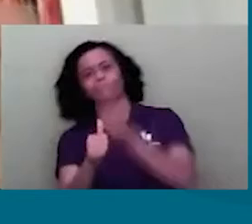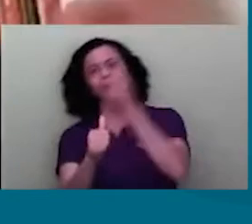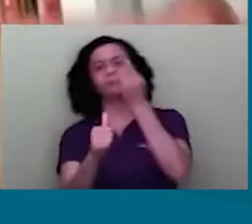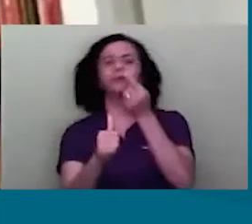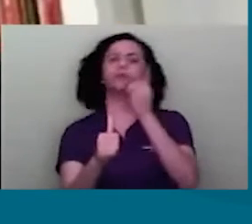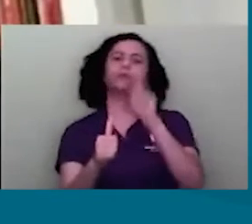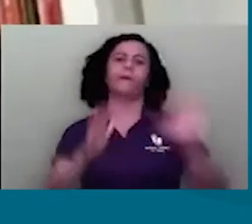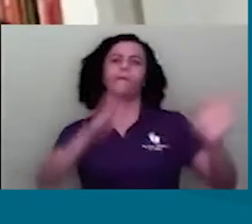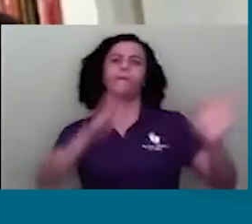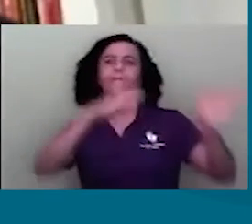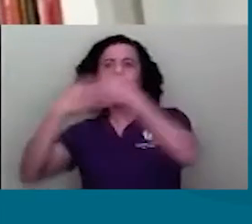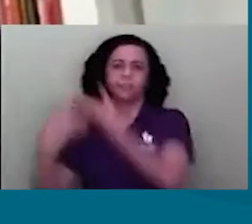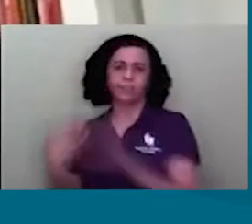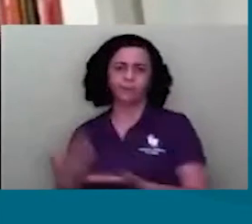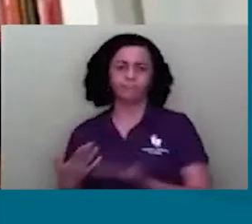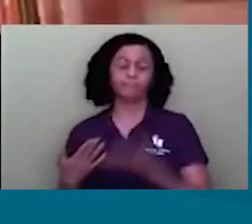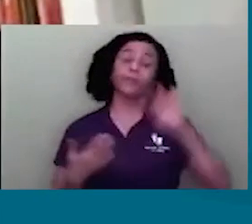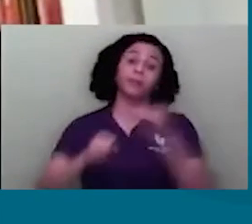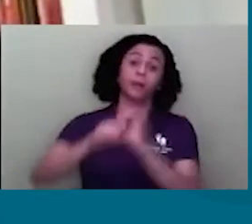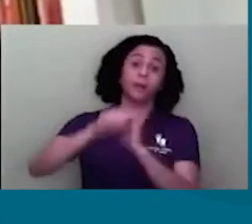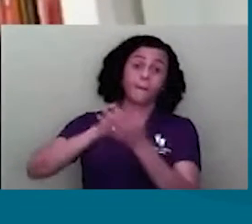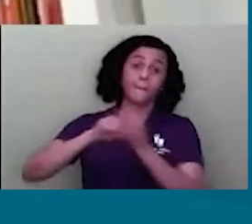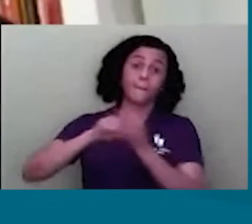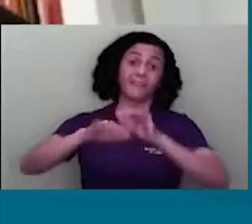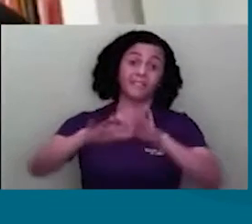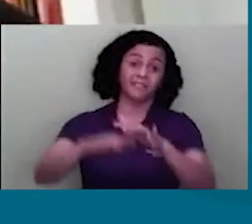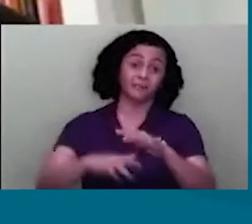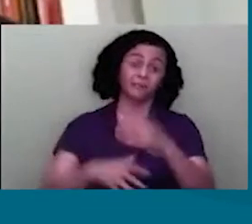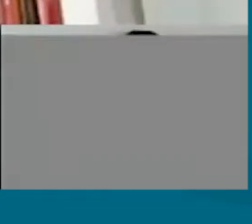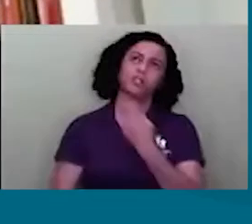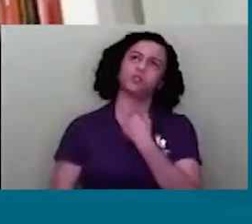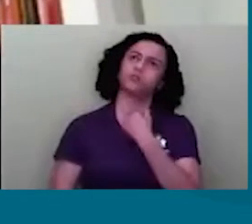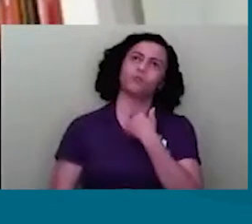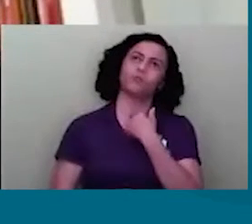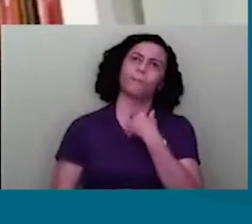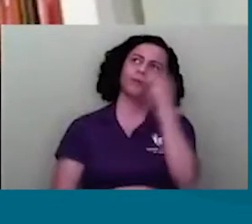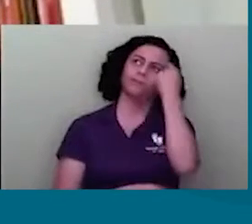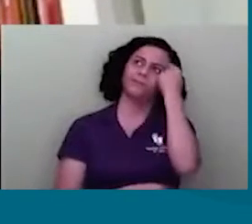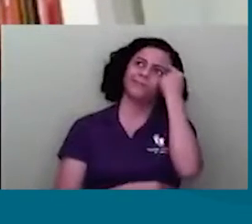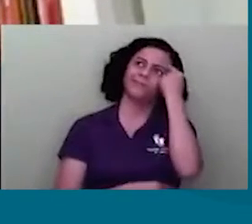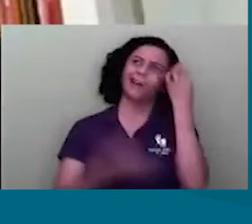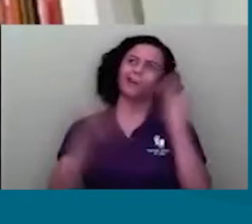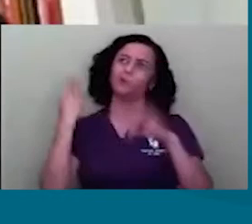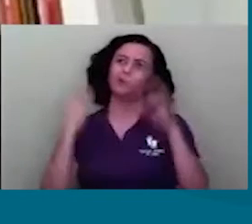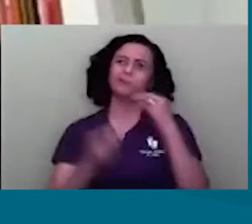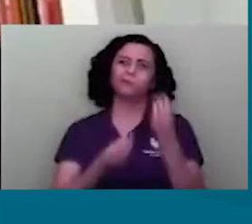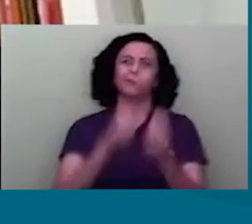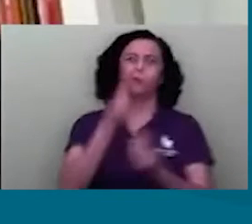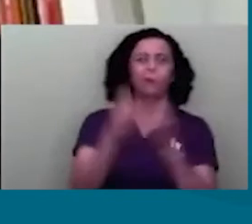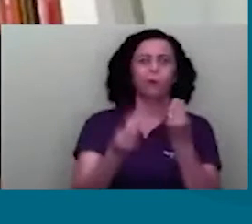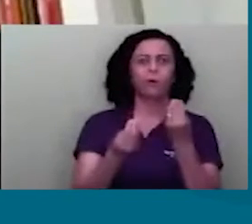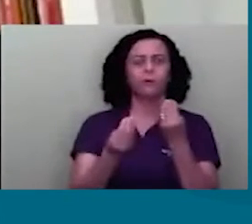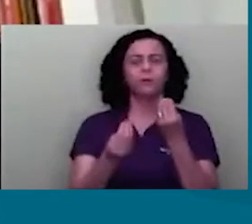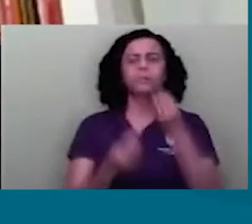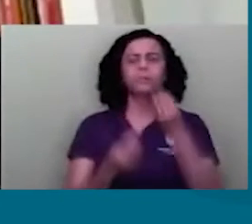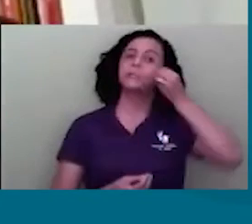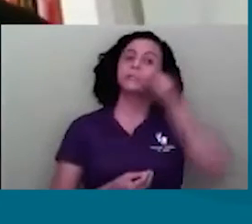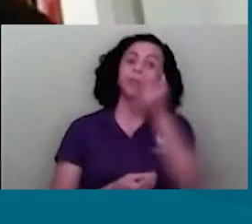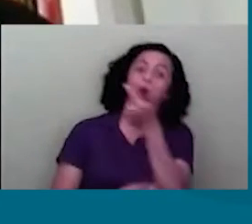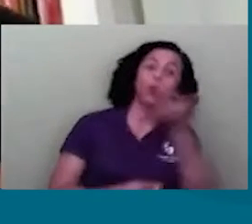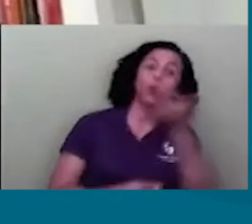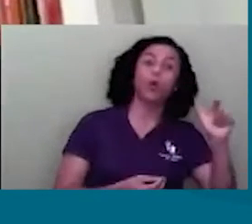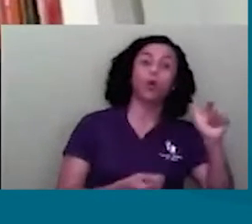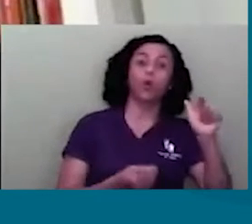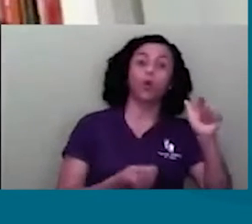tem? Pandemia. Não podemos pensar em turismo nesse momento, vamos para uma outra tentativa, por um